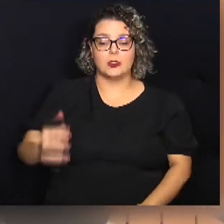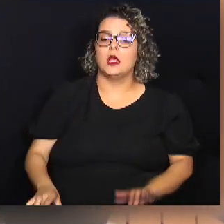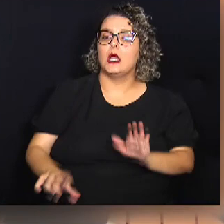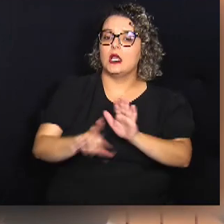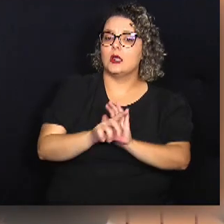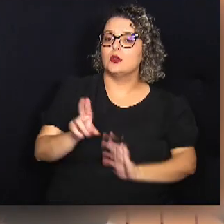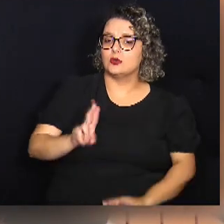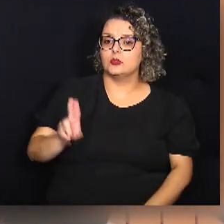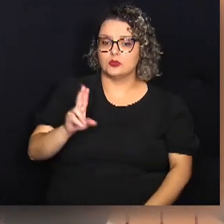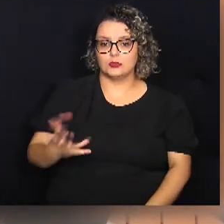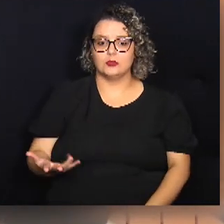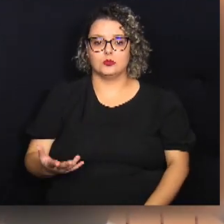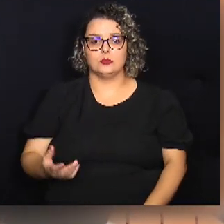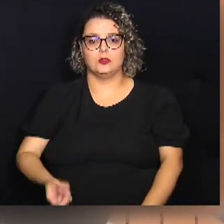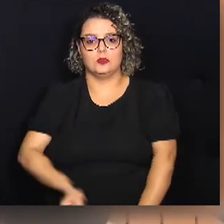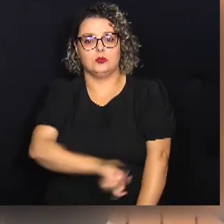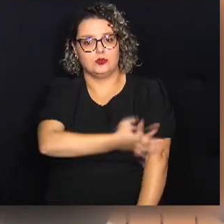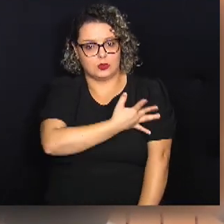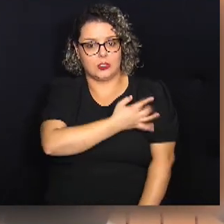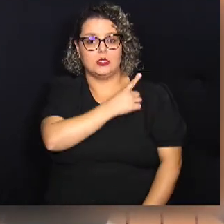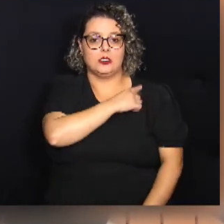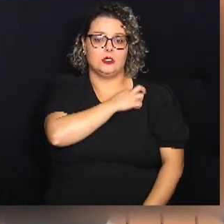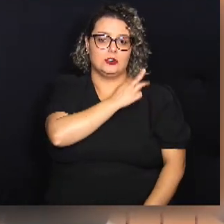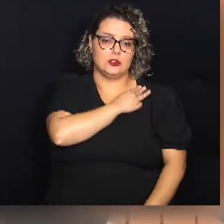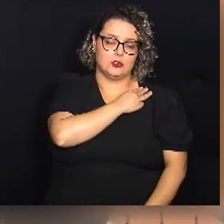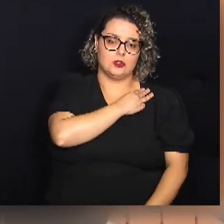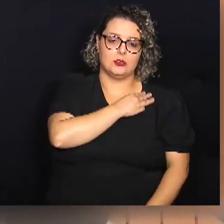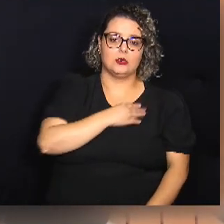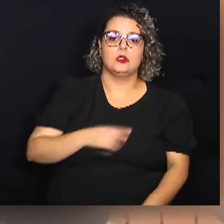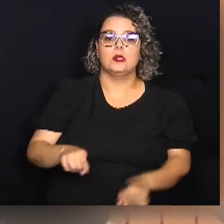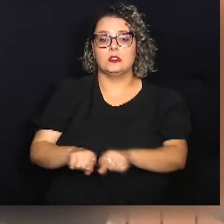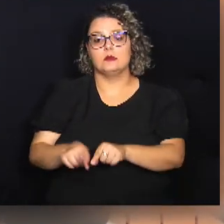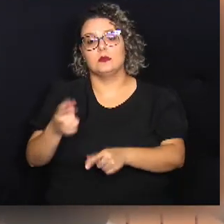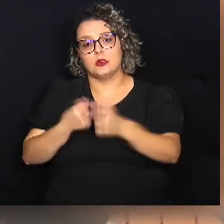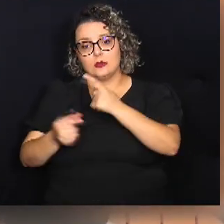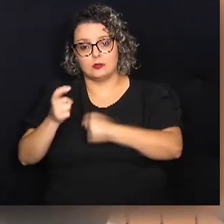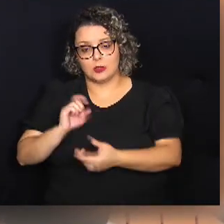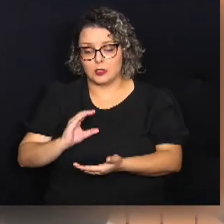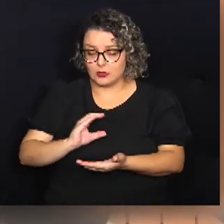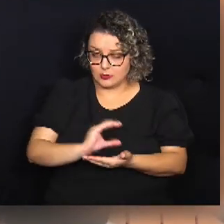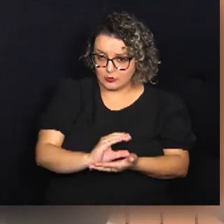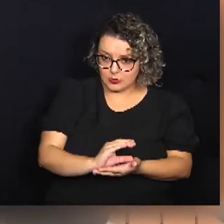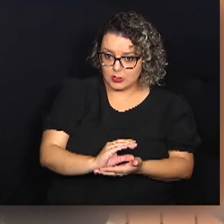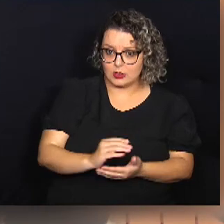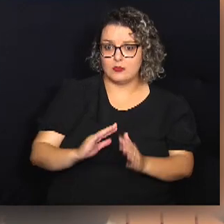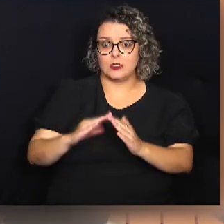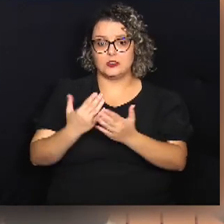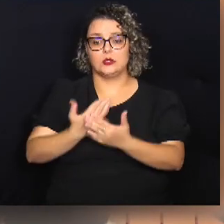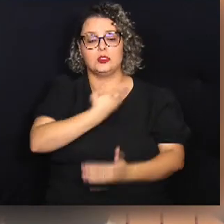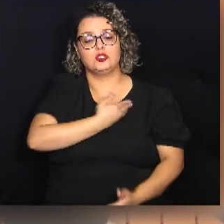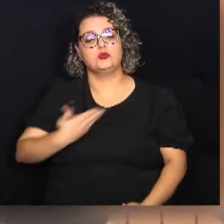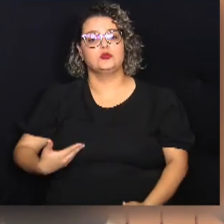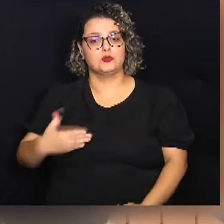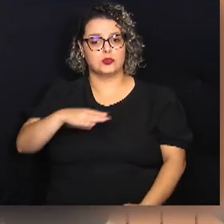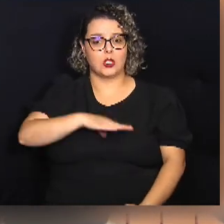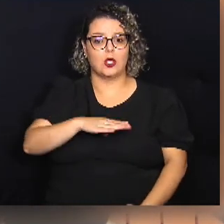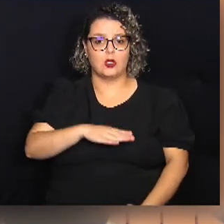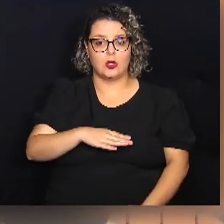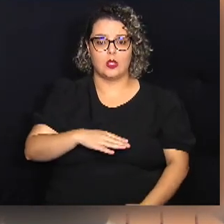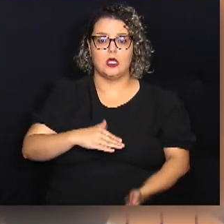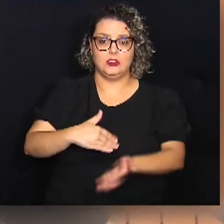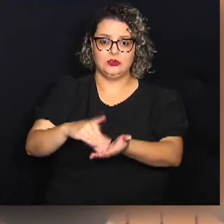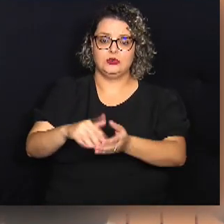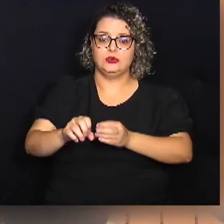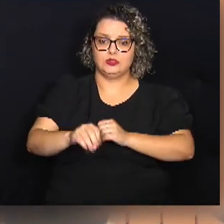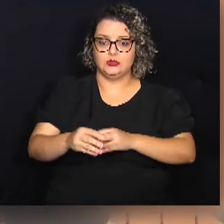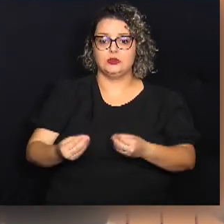apenas para alunos de ensino fundamental 2 e ensino médio e, quanto à verba, para as escolas públicas e municipais, a Secretaria da Educação deverá